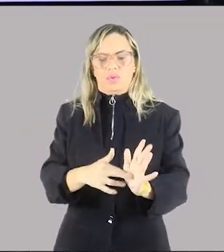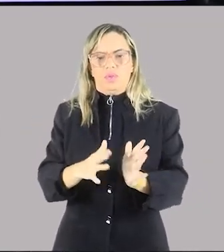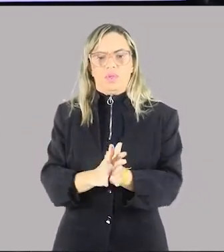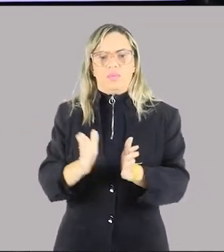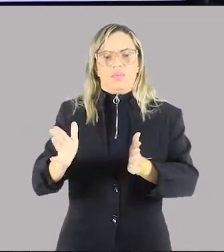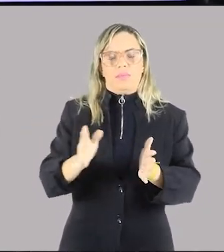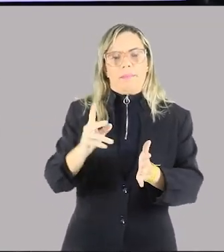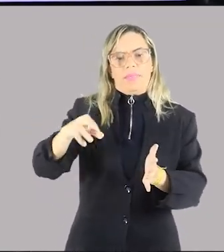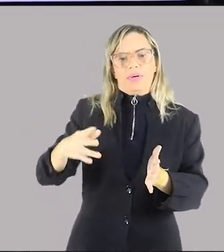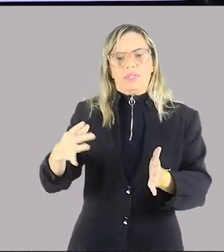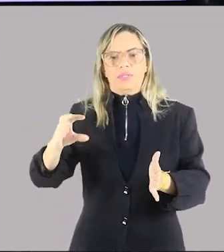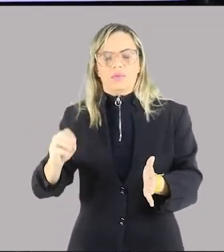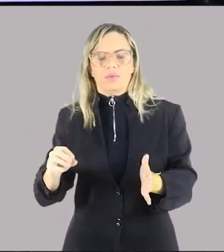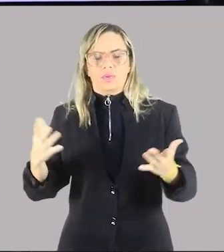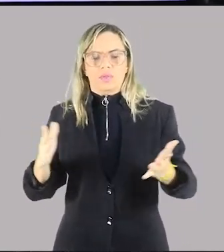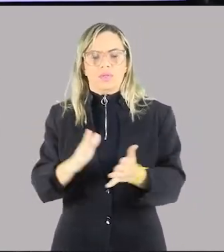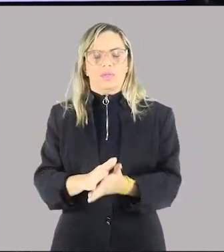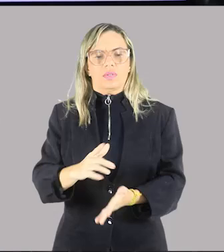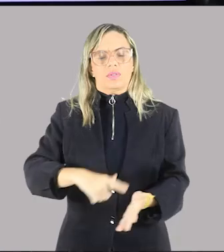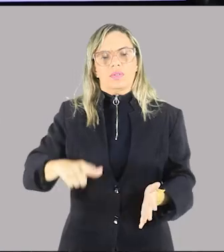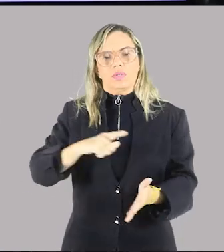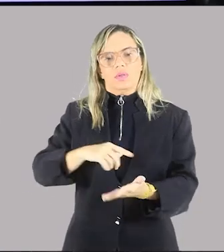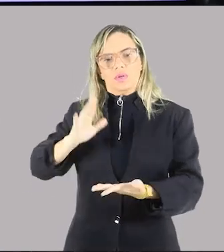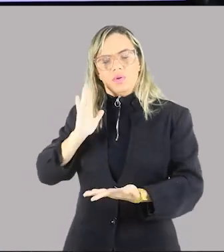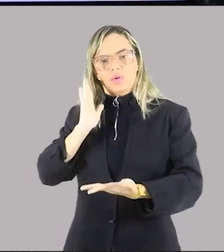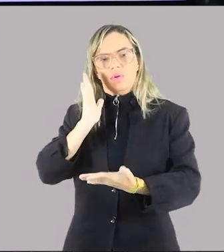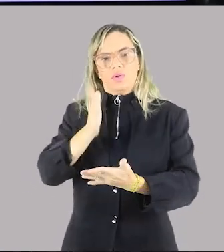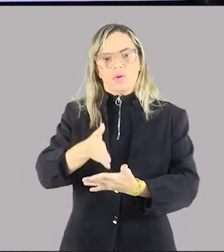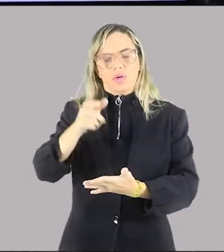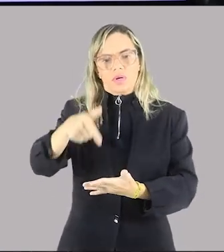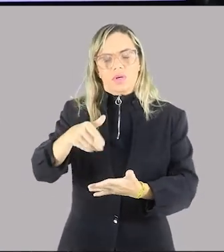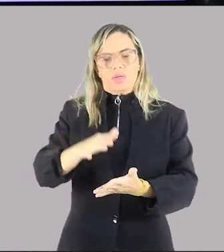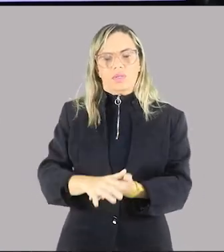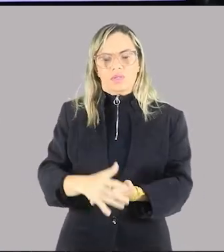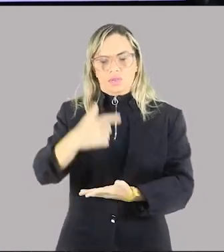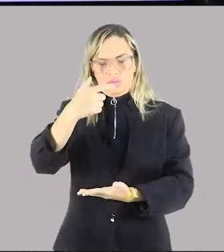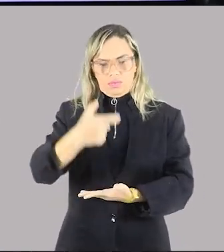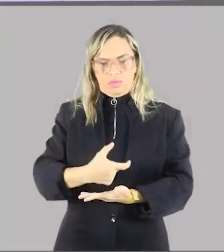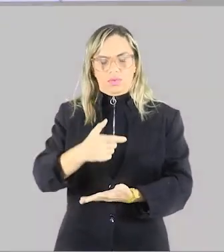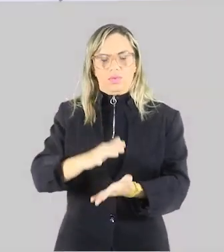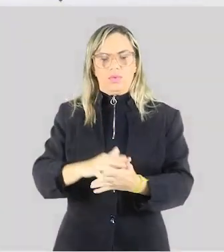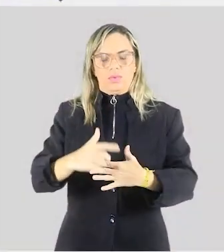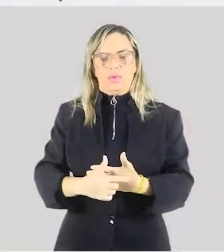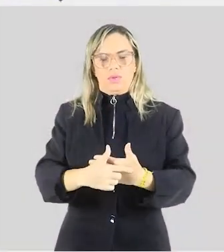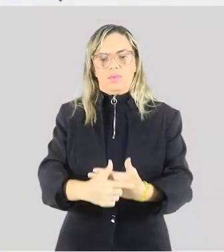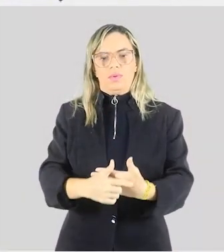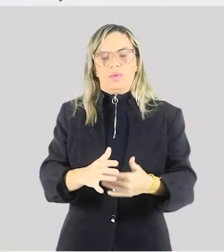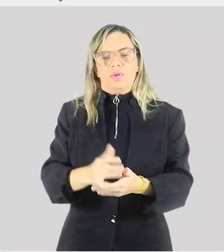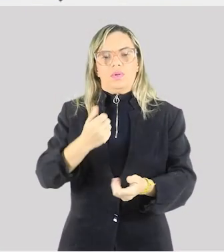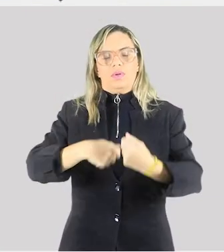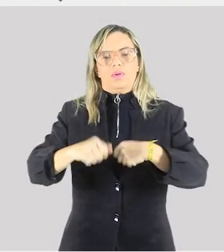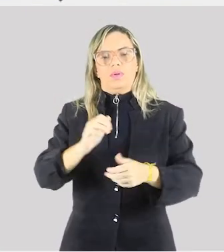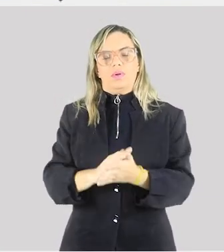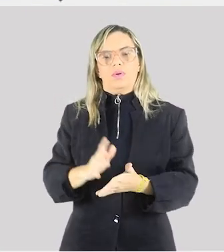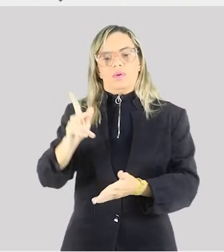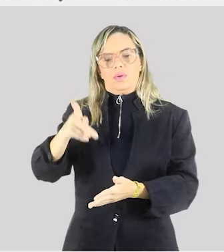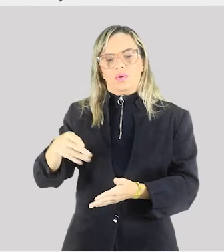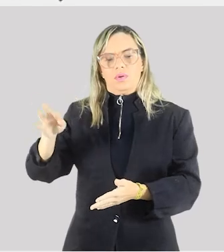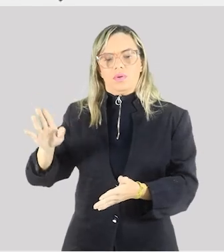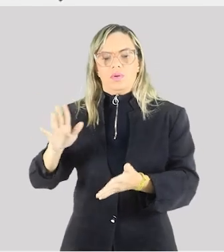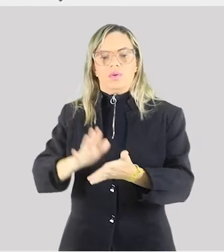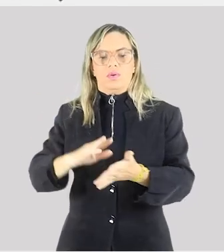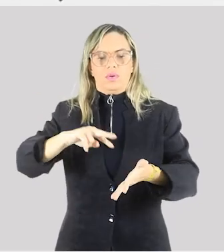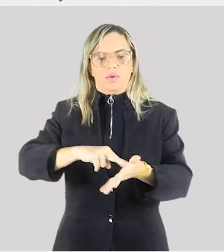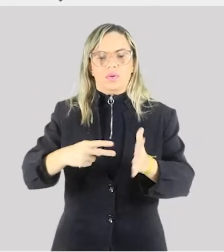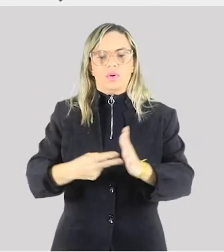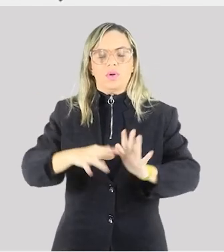mandato a uma atuação direta da administração pública, perfeito? Nesse sentido, a gente tem que saber